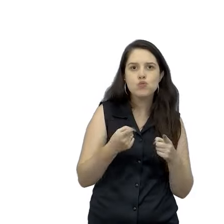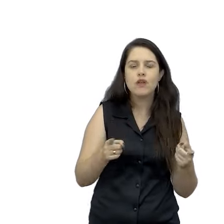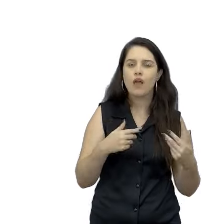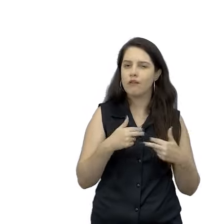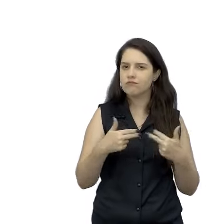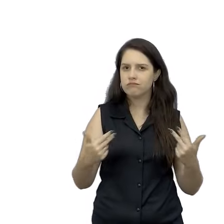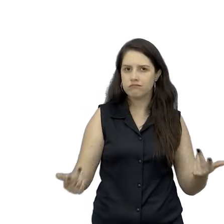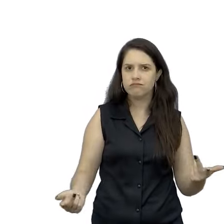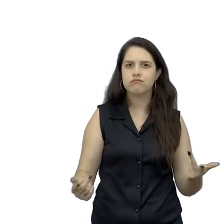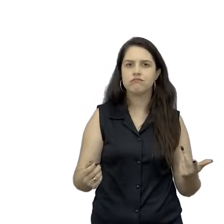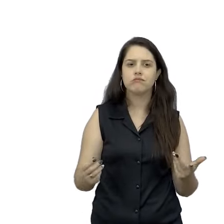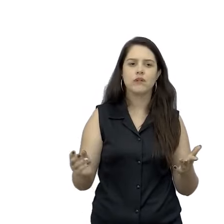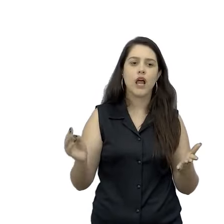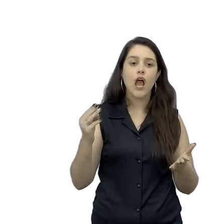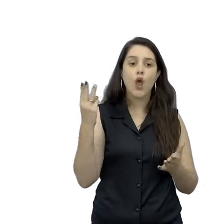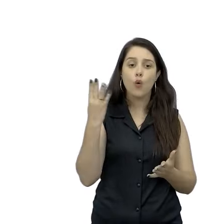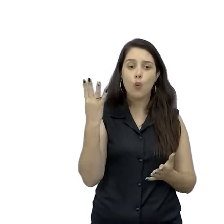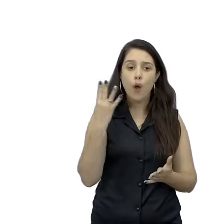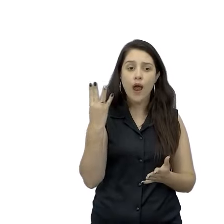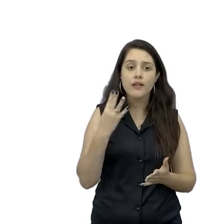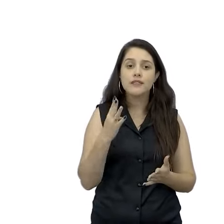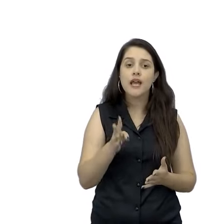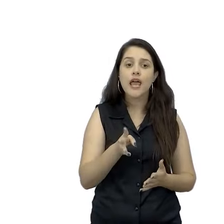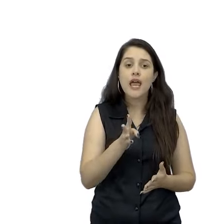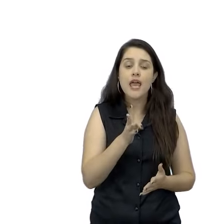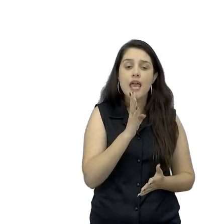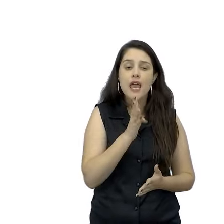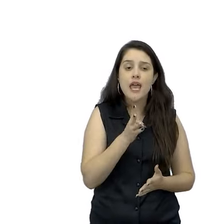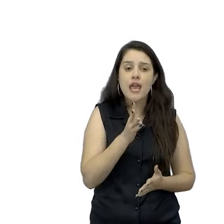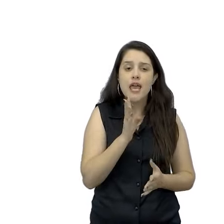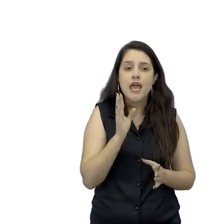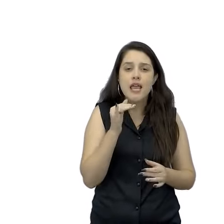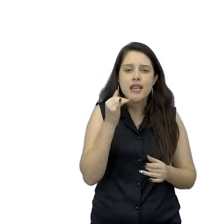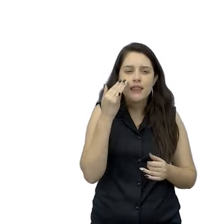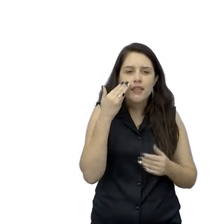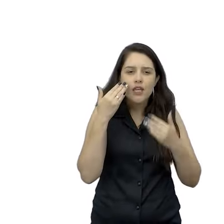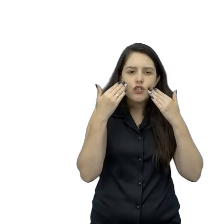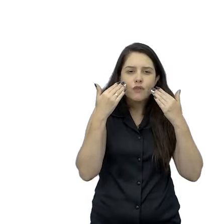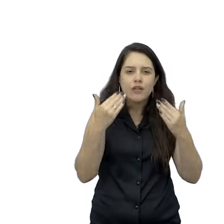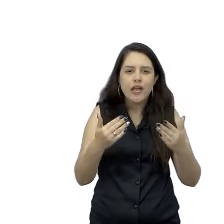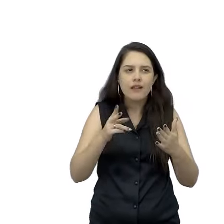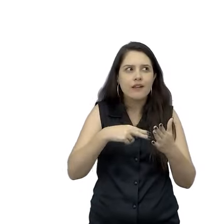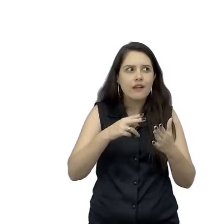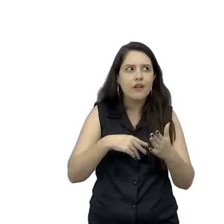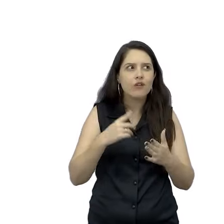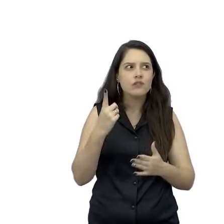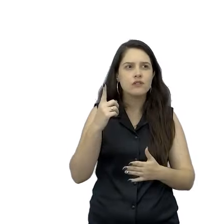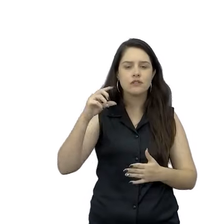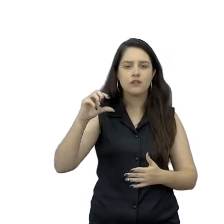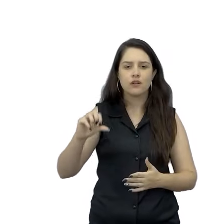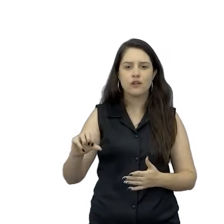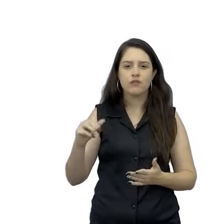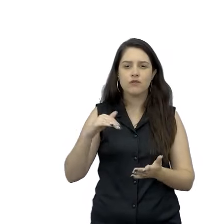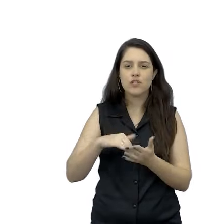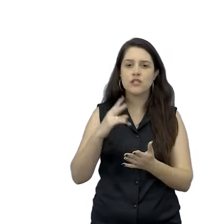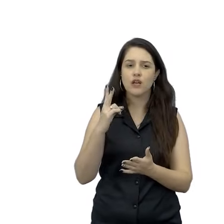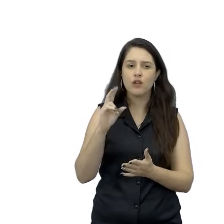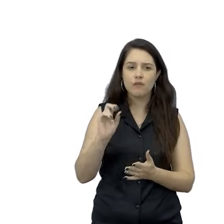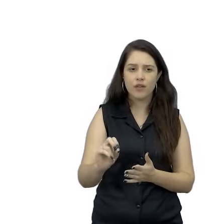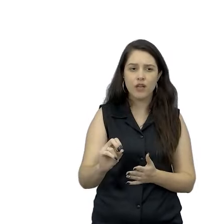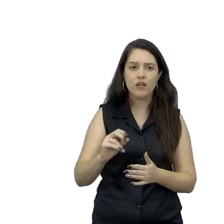E a terceira habilidade de suporte, identificar em textos literários do século XIX e o século